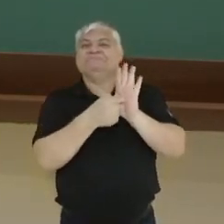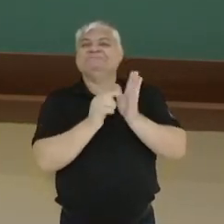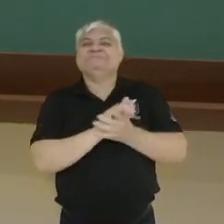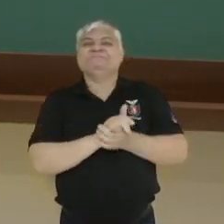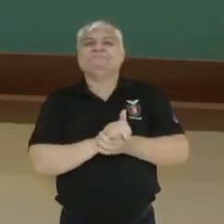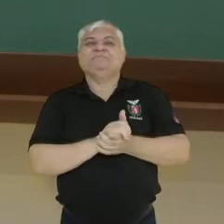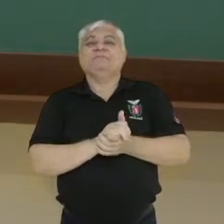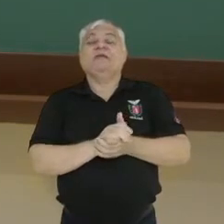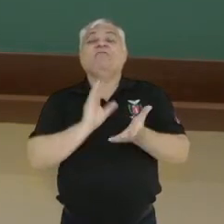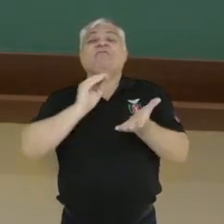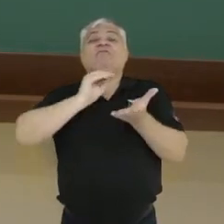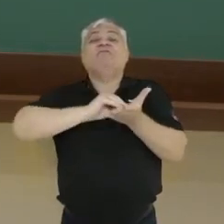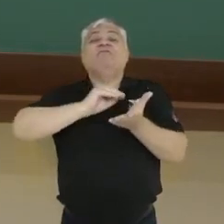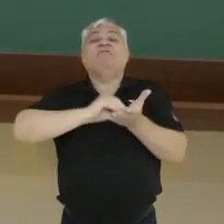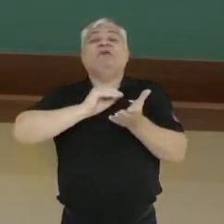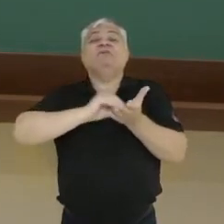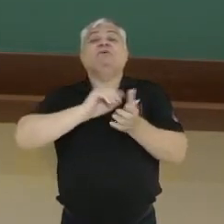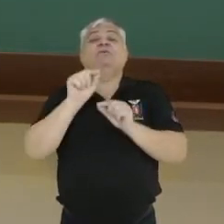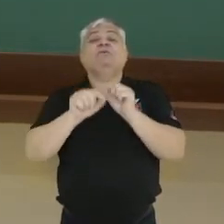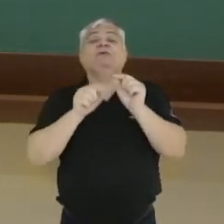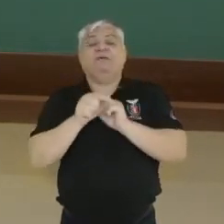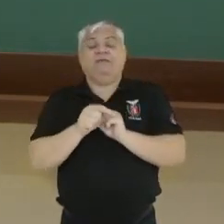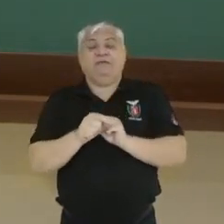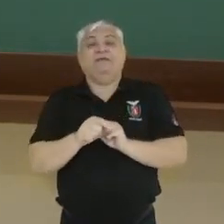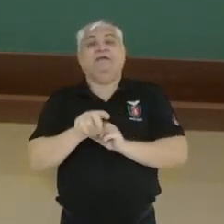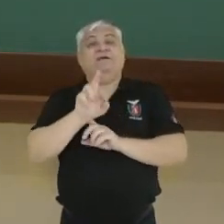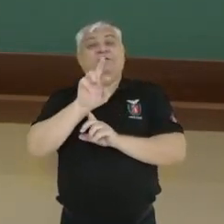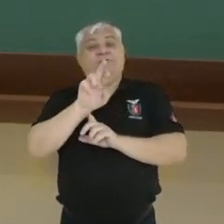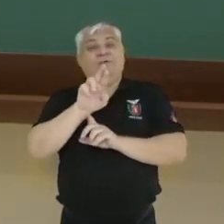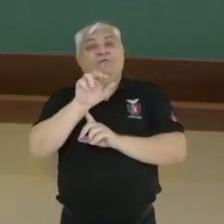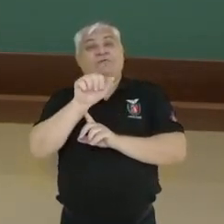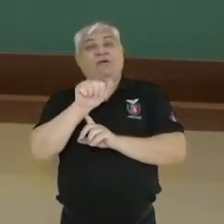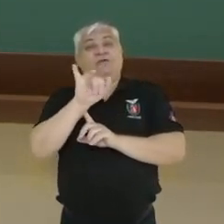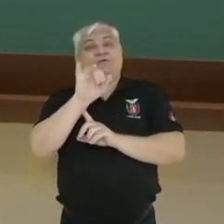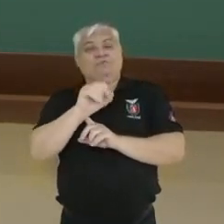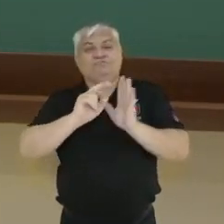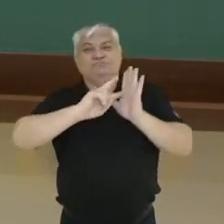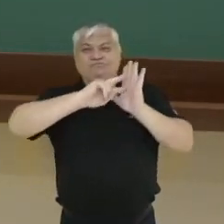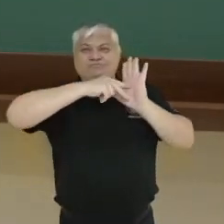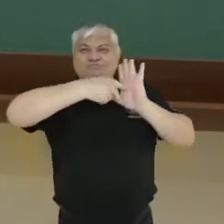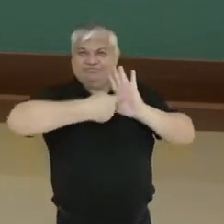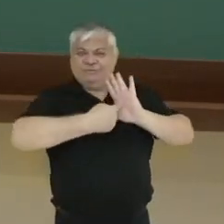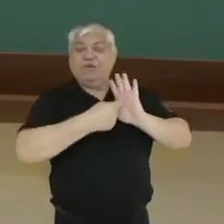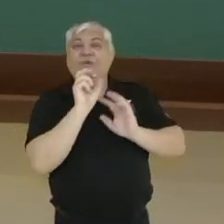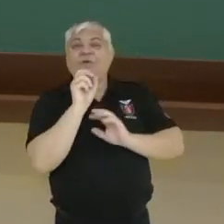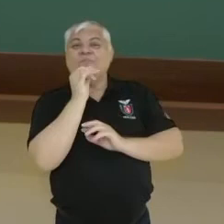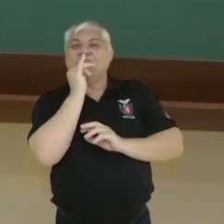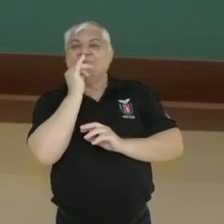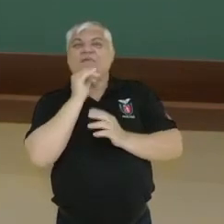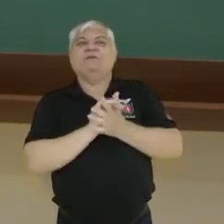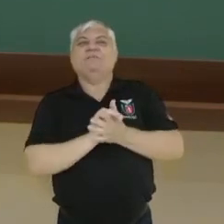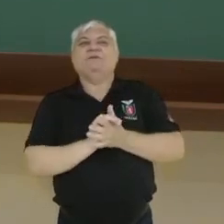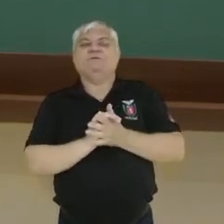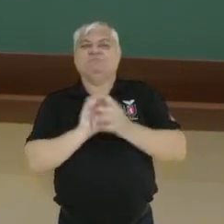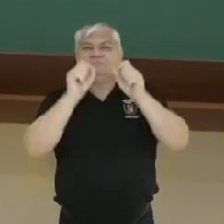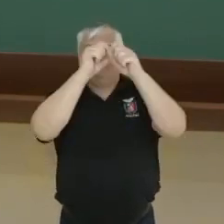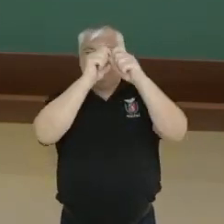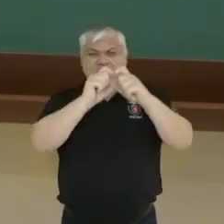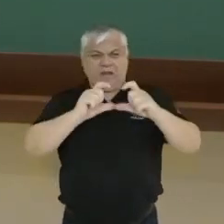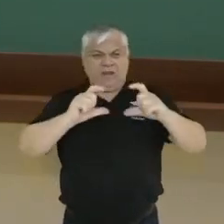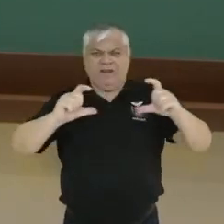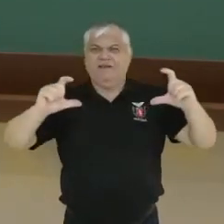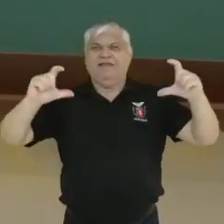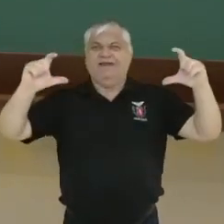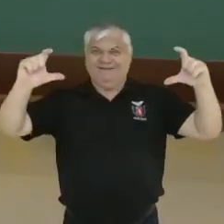está faltando eu determinar o quê? Está faltando a gente determinar o raio. Ou seja, a gente tinha toda aquela